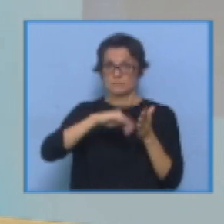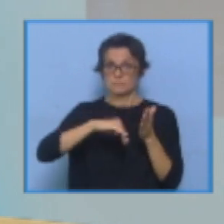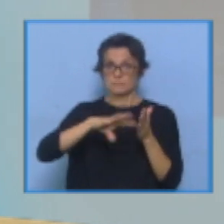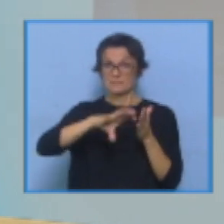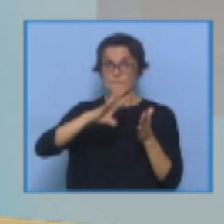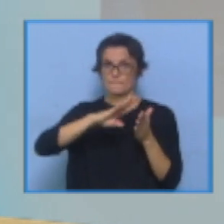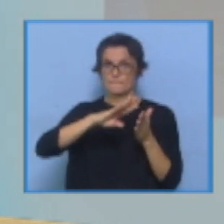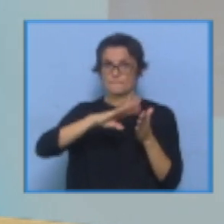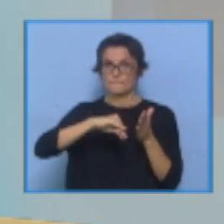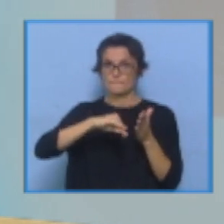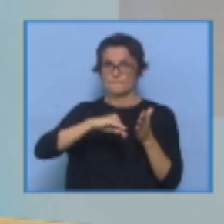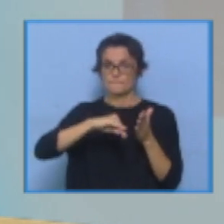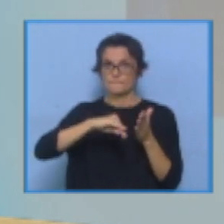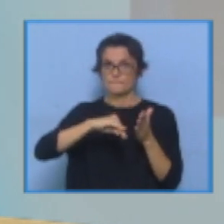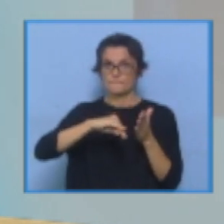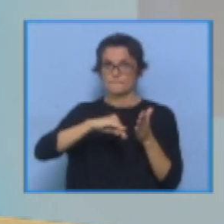logo na abertura dos trabalhos.